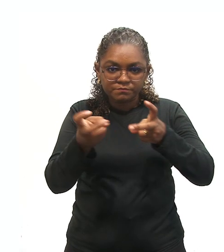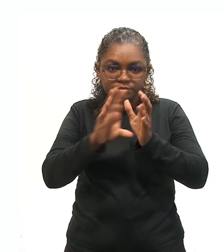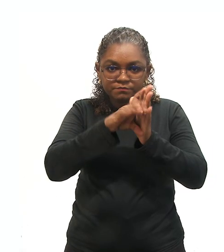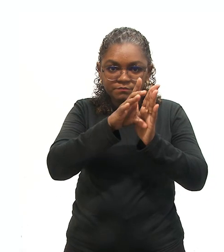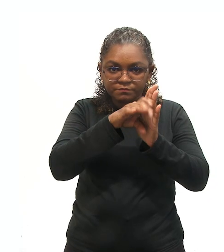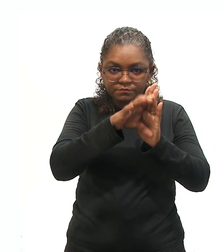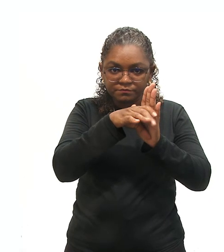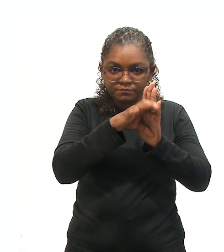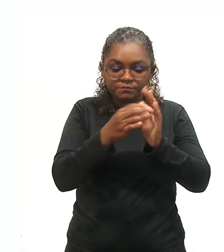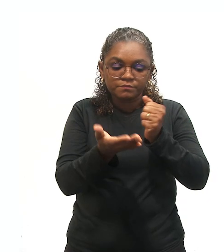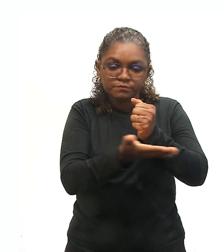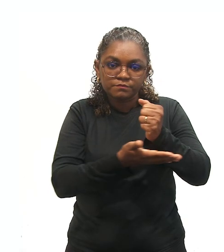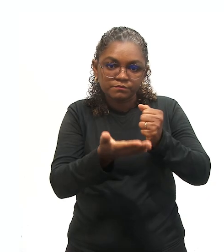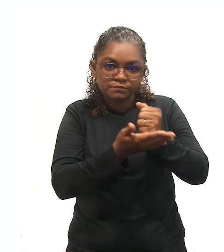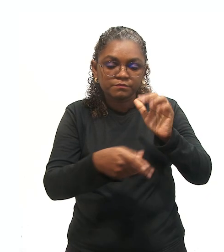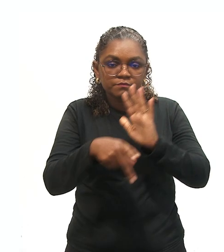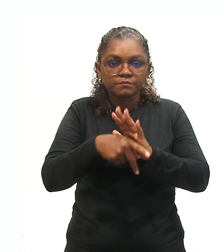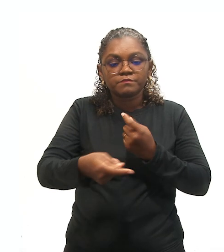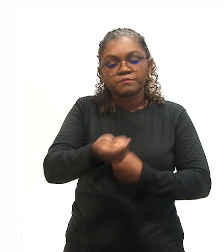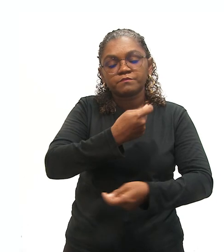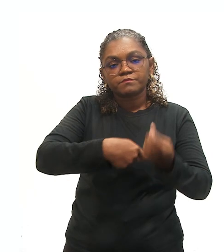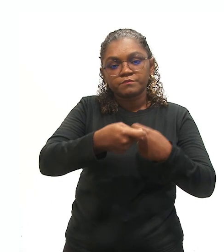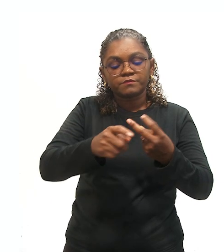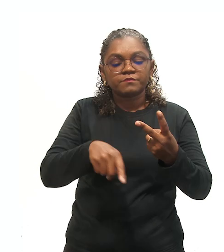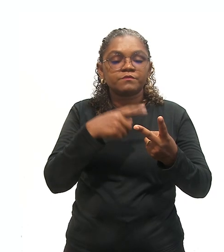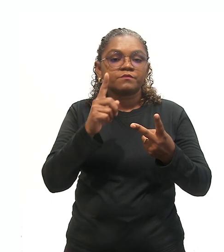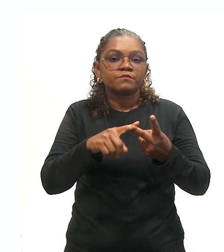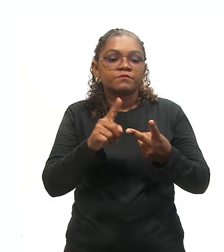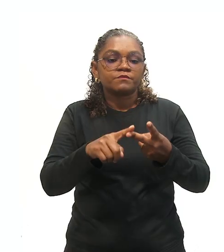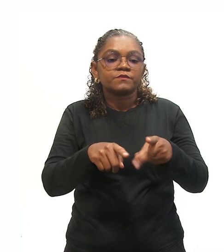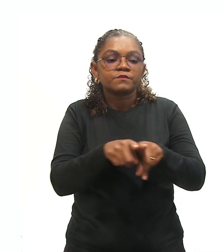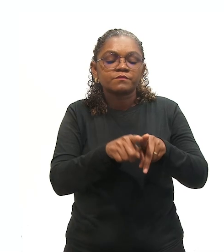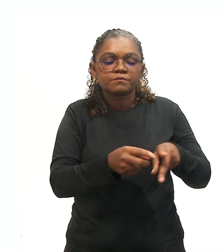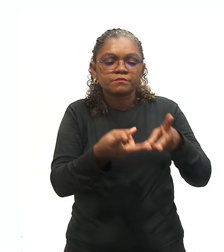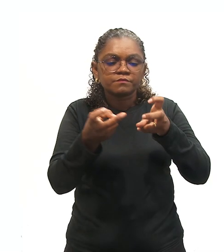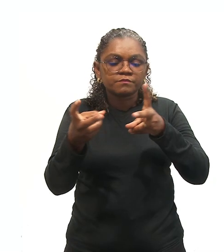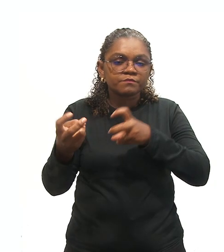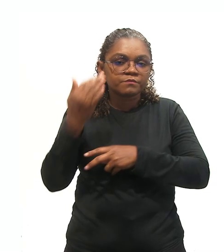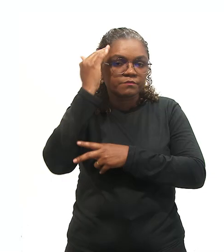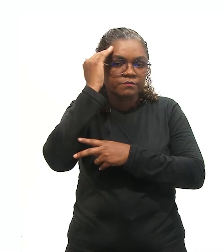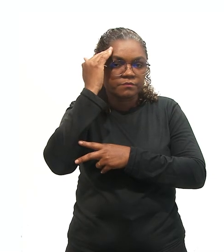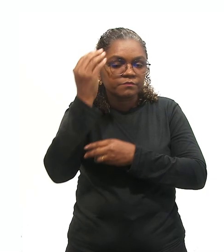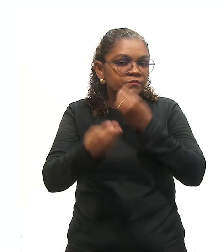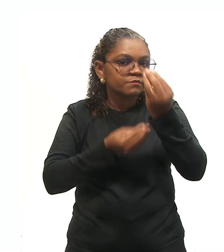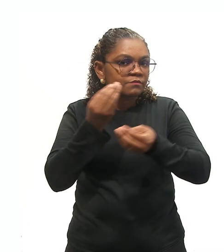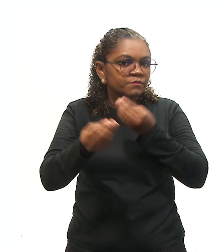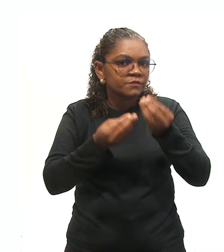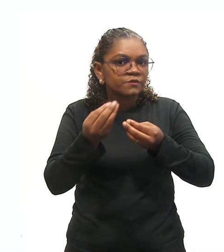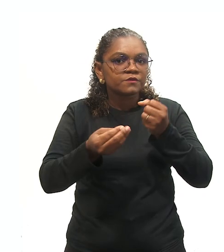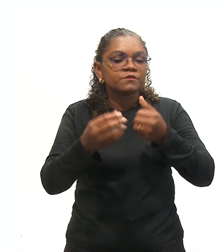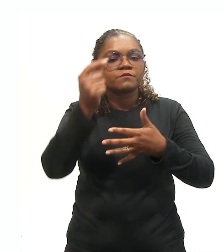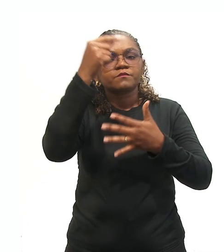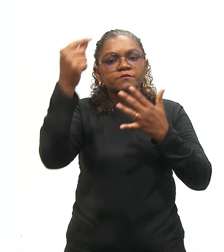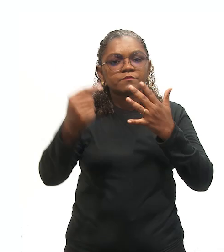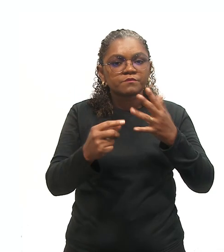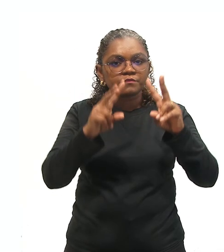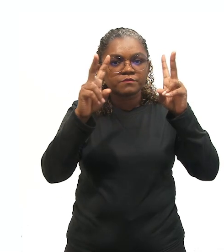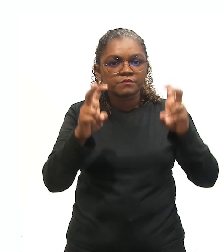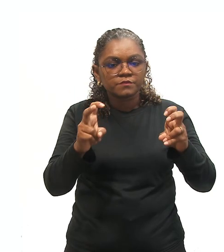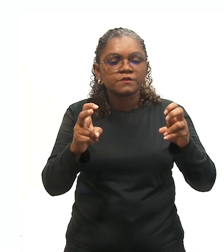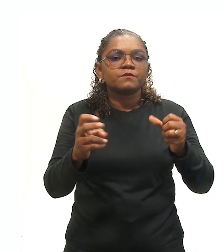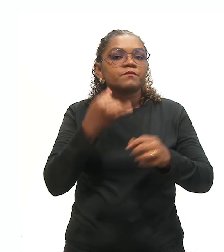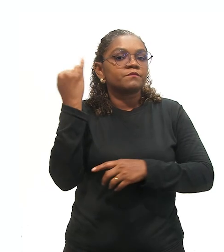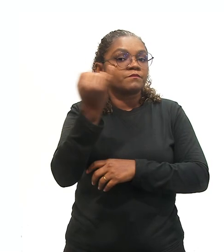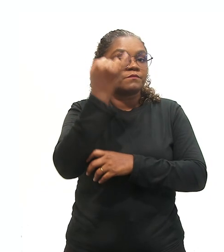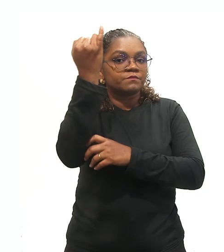como explicam os problemas econômicos fundamentais. O segundo é comparar as principais escolas econômicas,